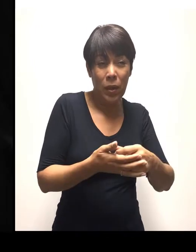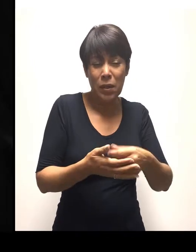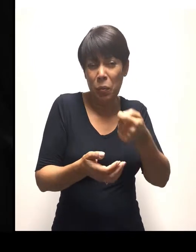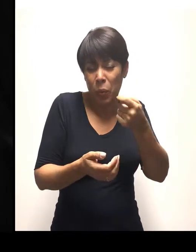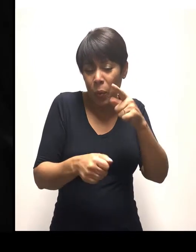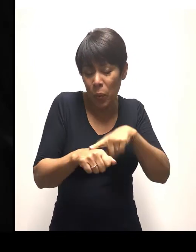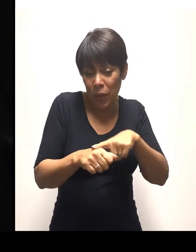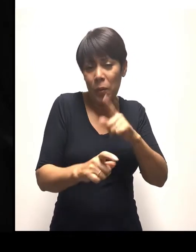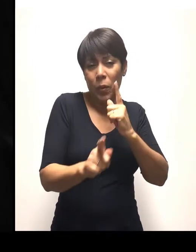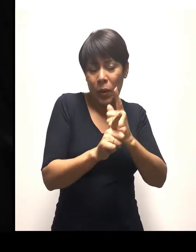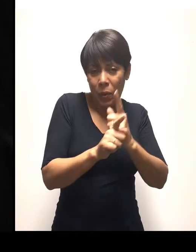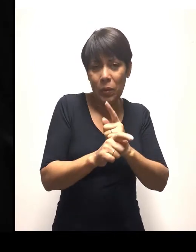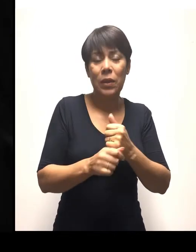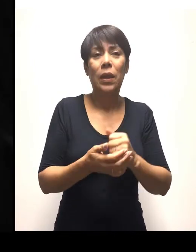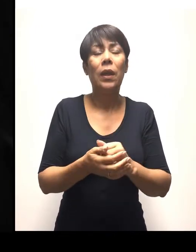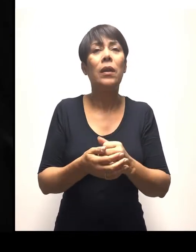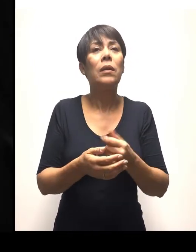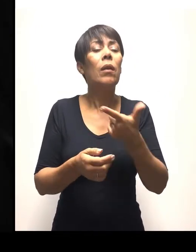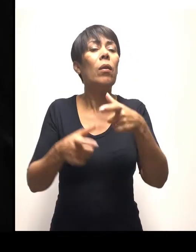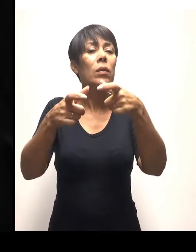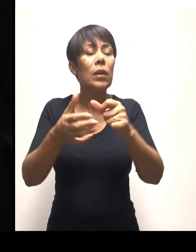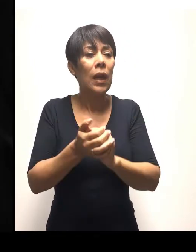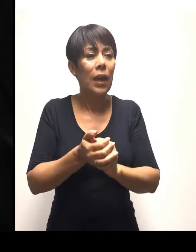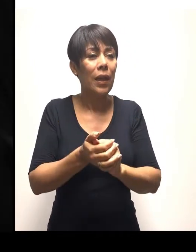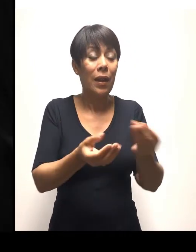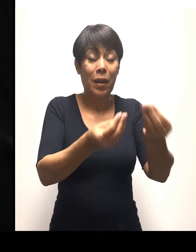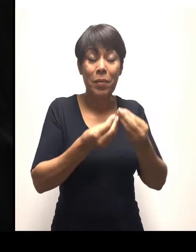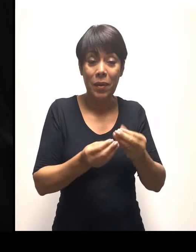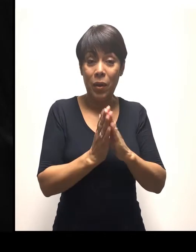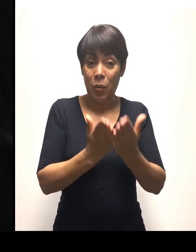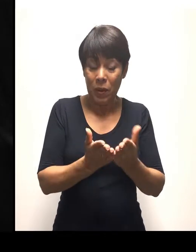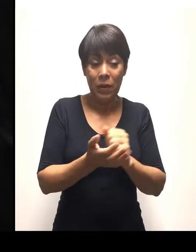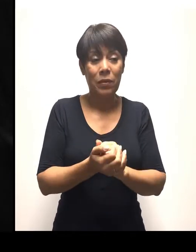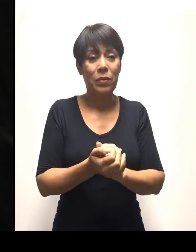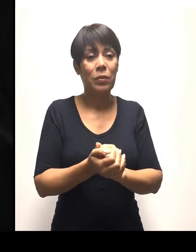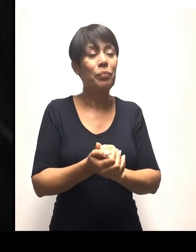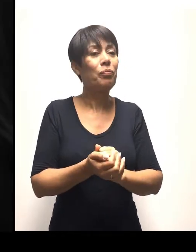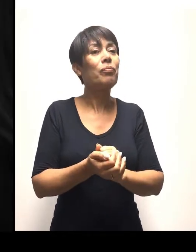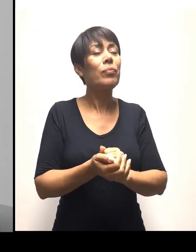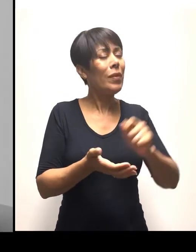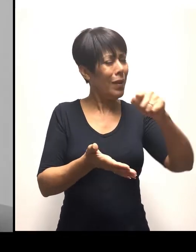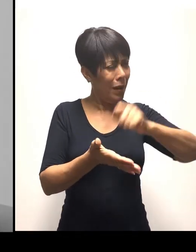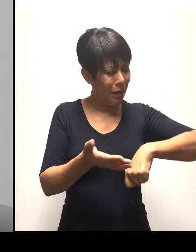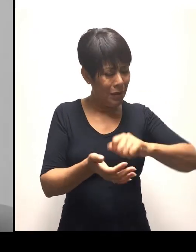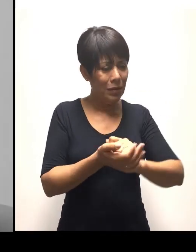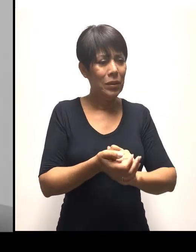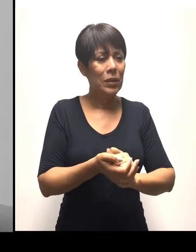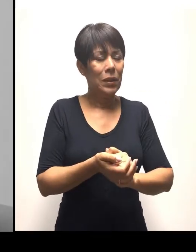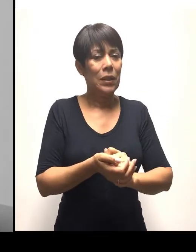bem recentemente eu encontrei com ela me deu inclusive o livro, essa última antologia que ela participa, né? Acho